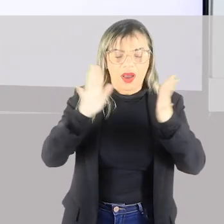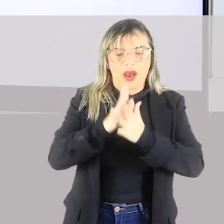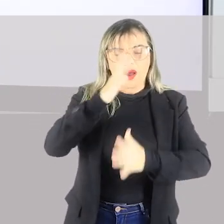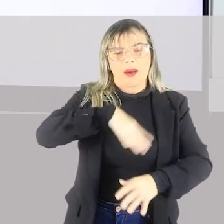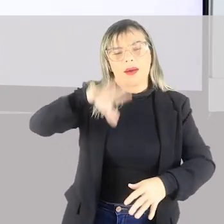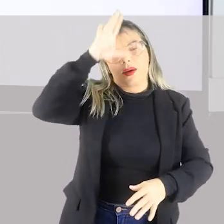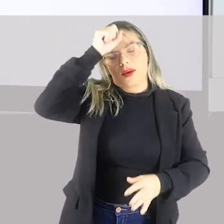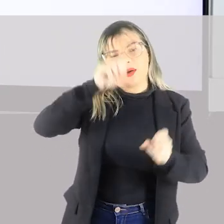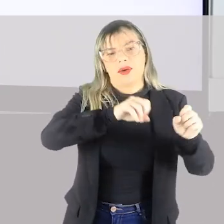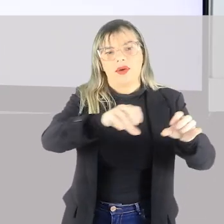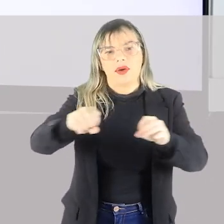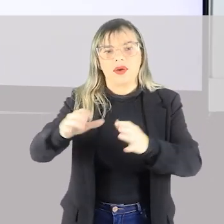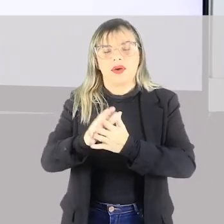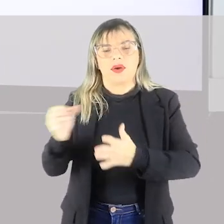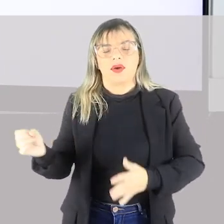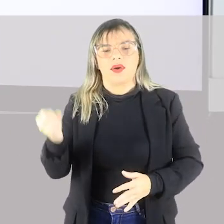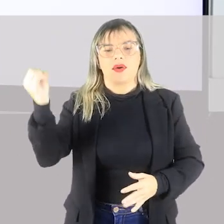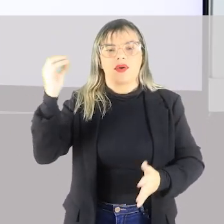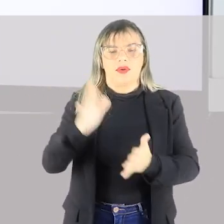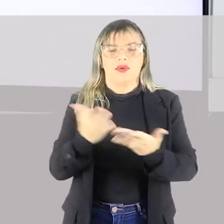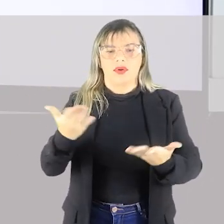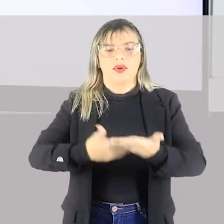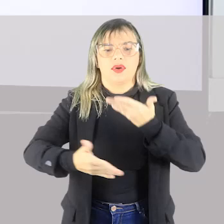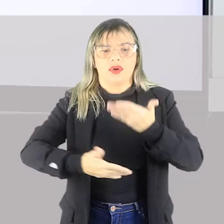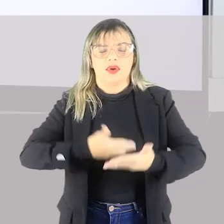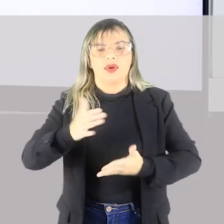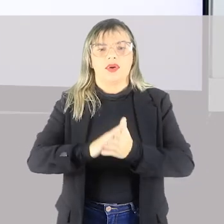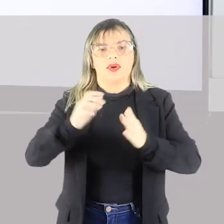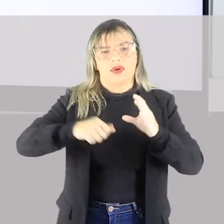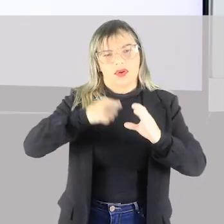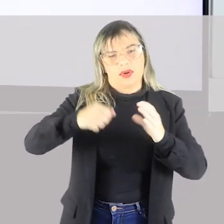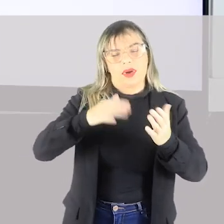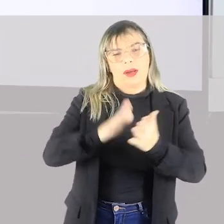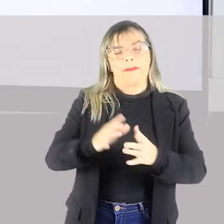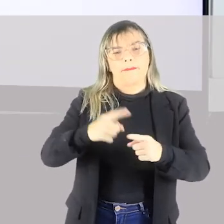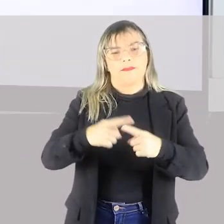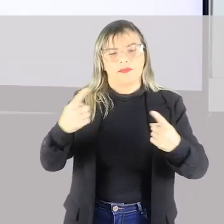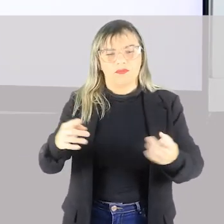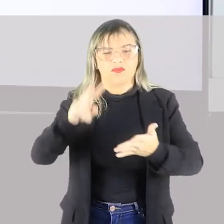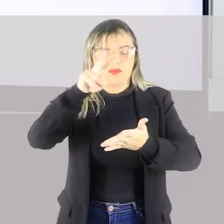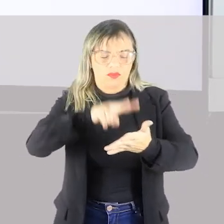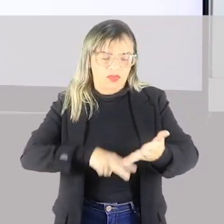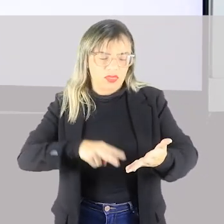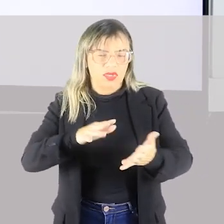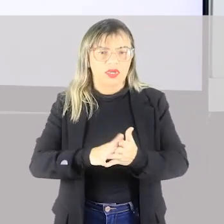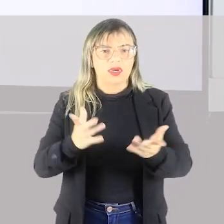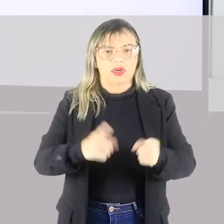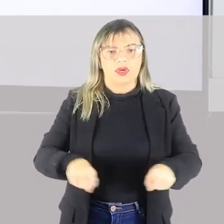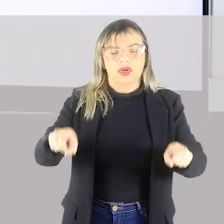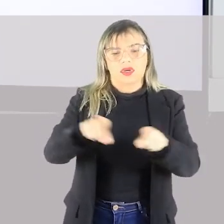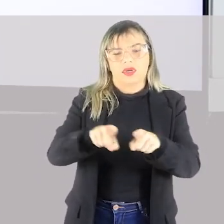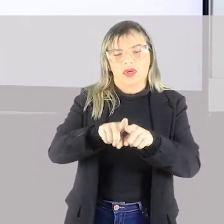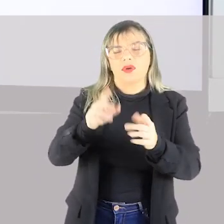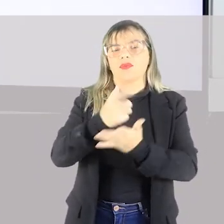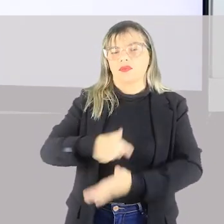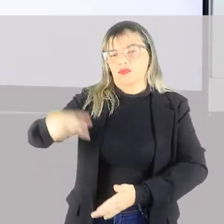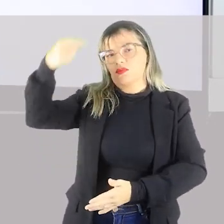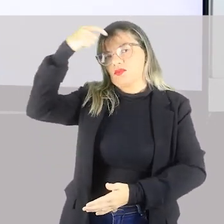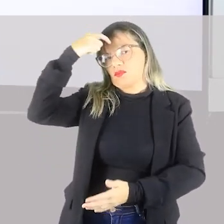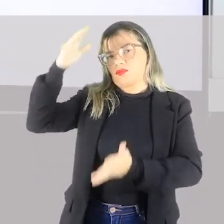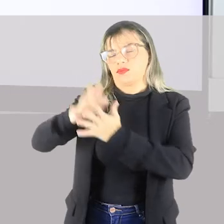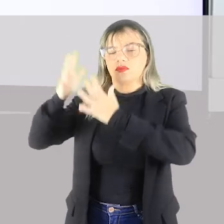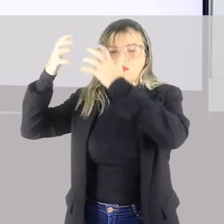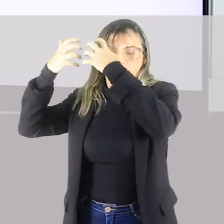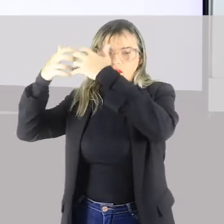importante para transmitir aqui na aula, na videoaula. Mas seria interessante que você desse uma lida, até para você também ter consciência, ter